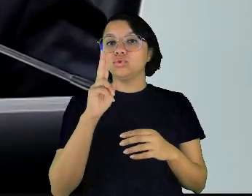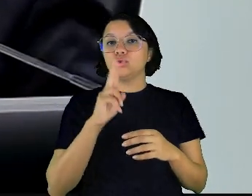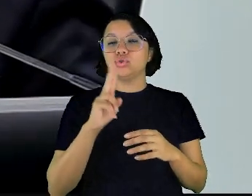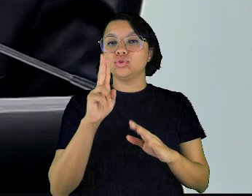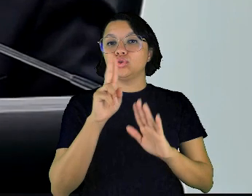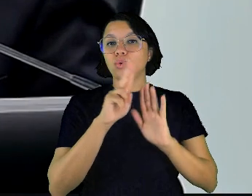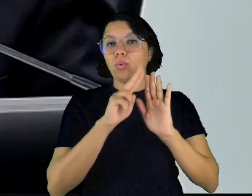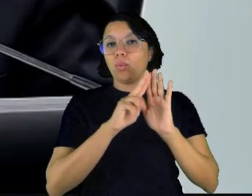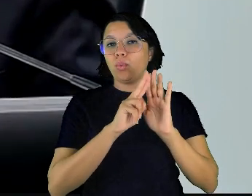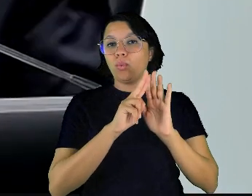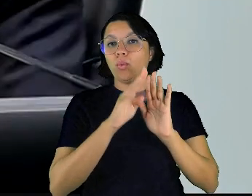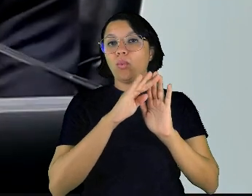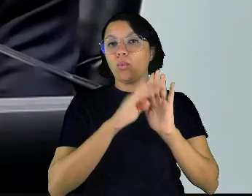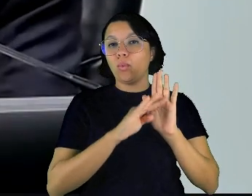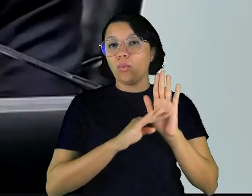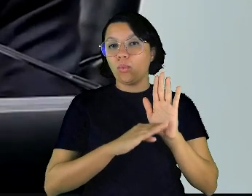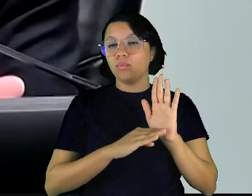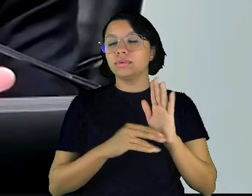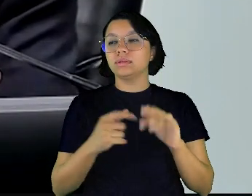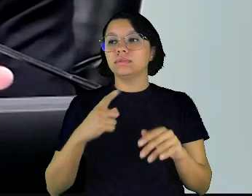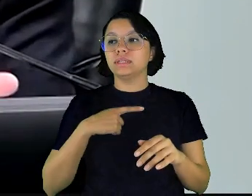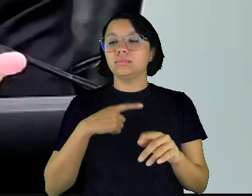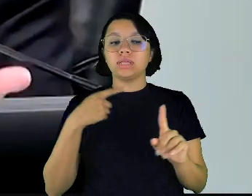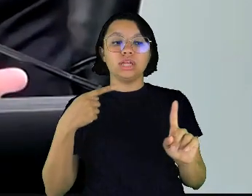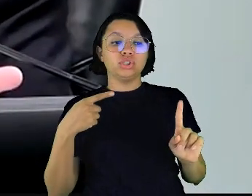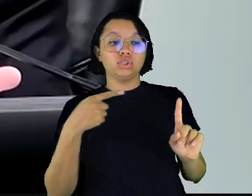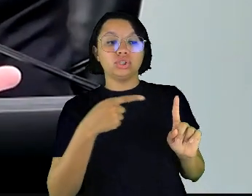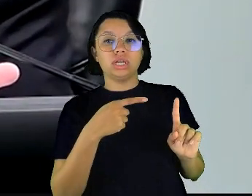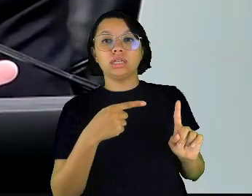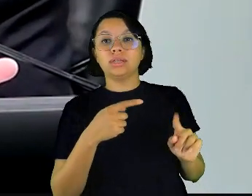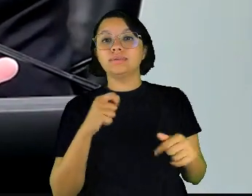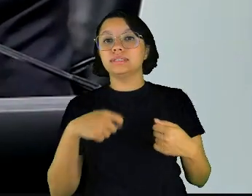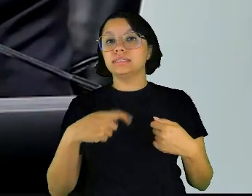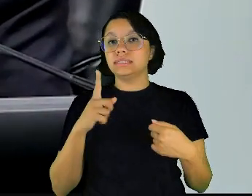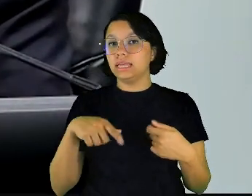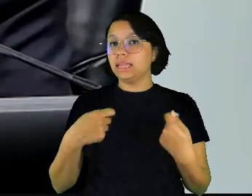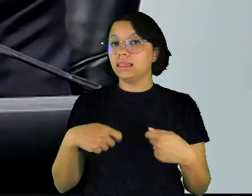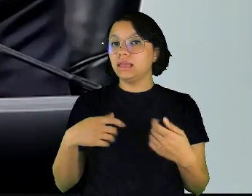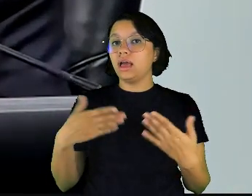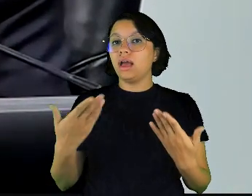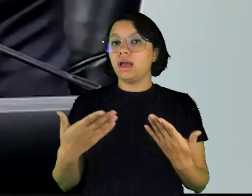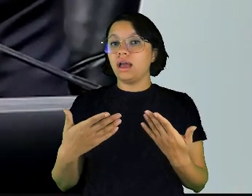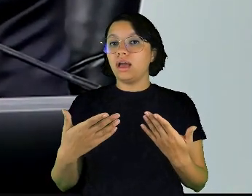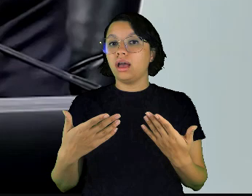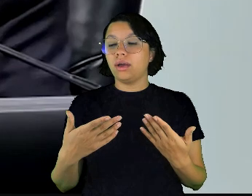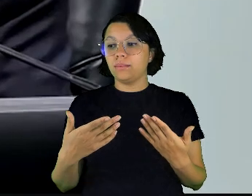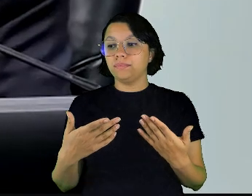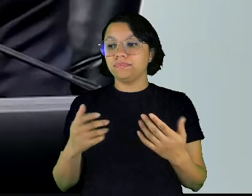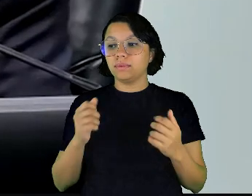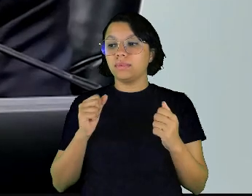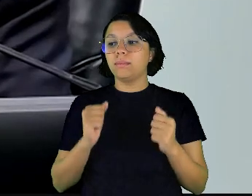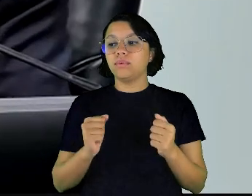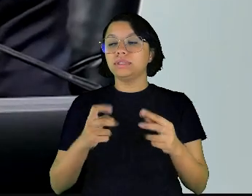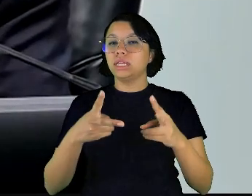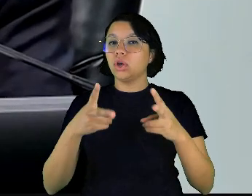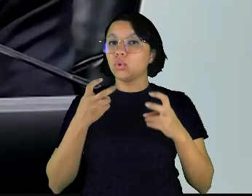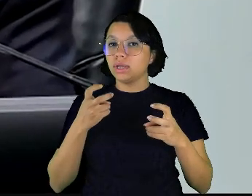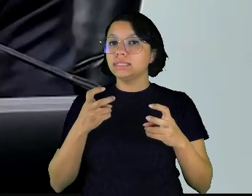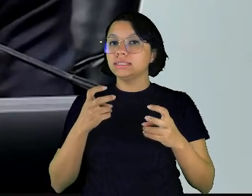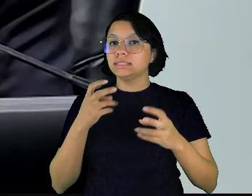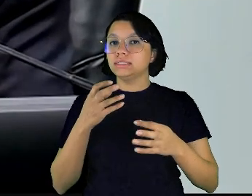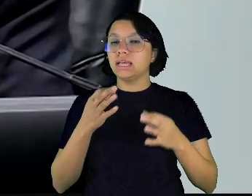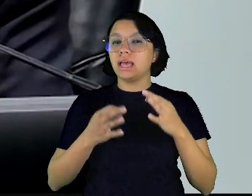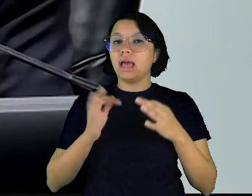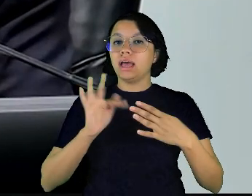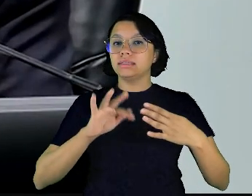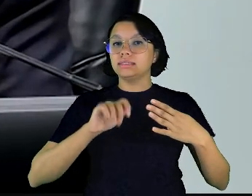juizados, nós temos o seguinte, a indicação de que seria necessário, então, para que se pudesse reconhecer a sentença trabalhista